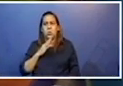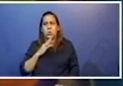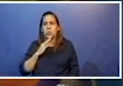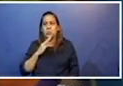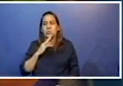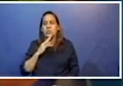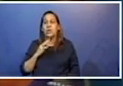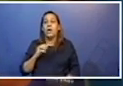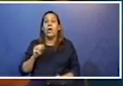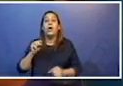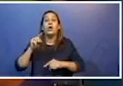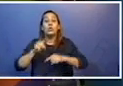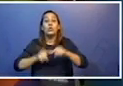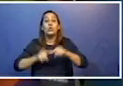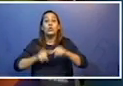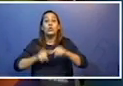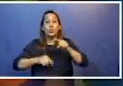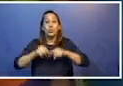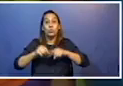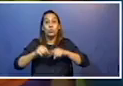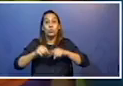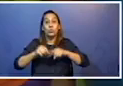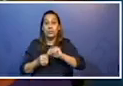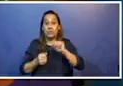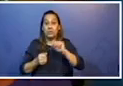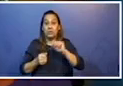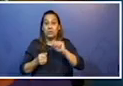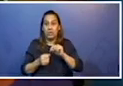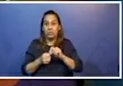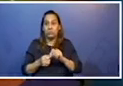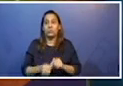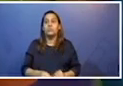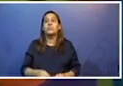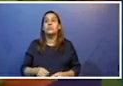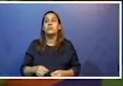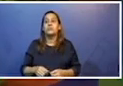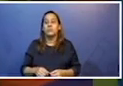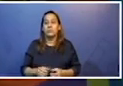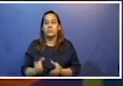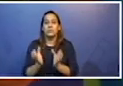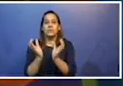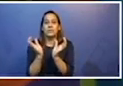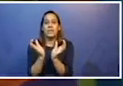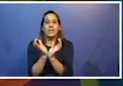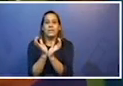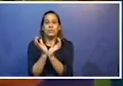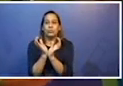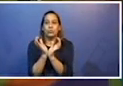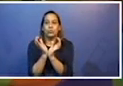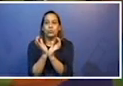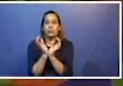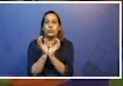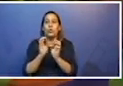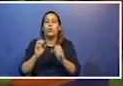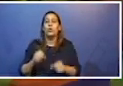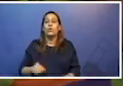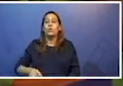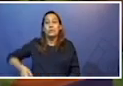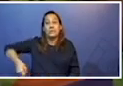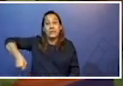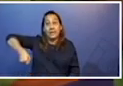ser produzido, que está mostrando aqui na imagem, com o capim-dourado? Nós produzimos o quê? Podemos,